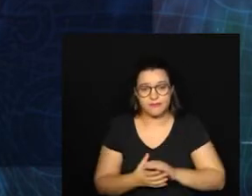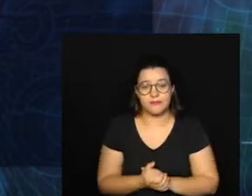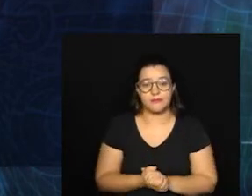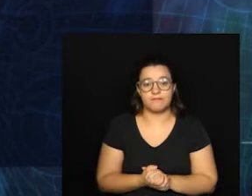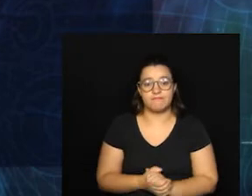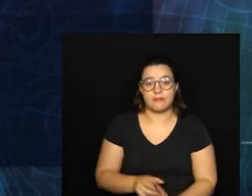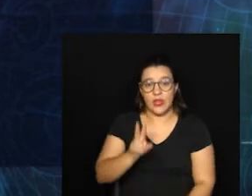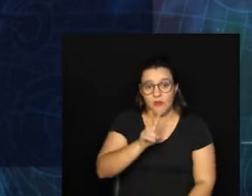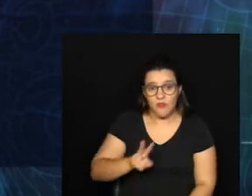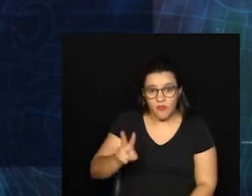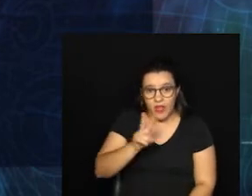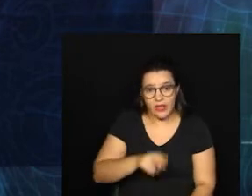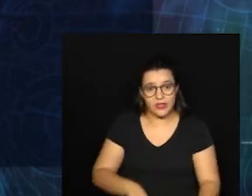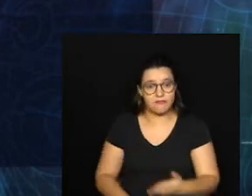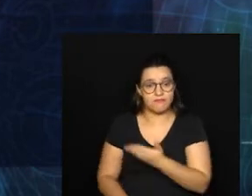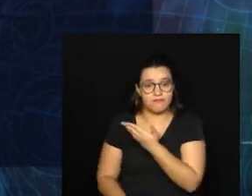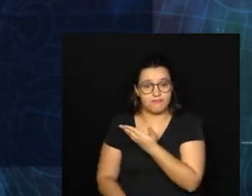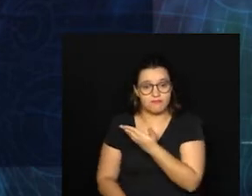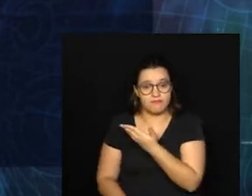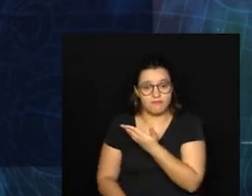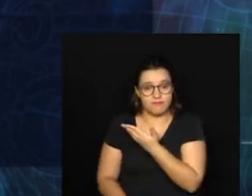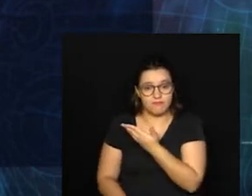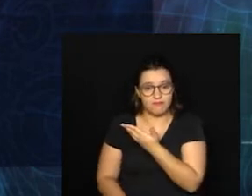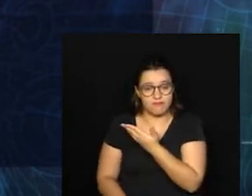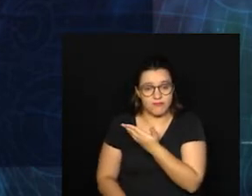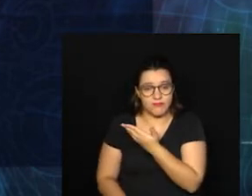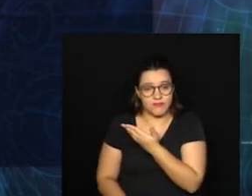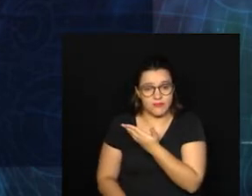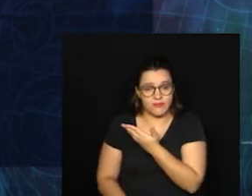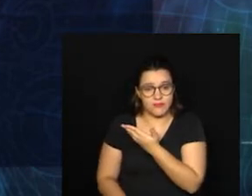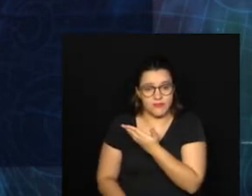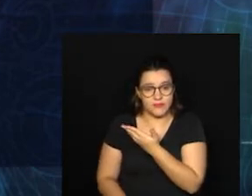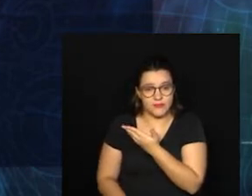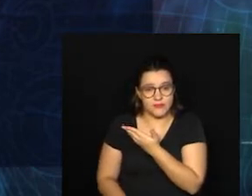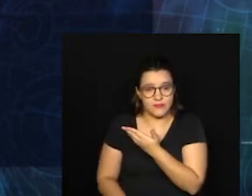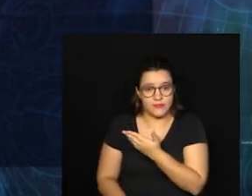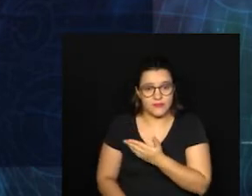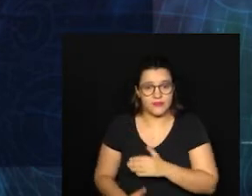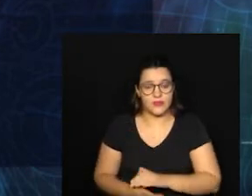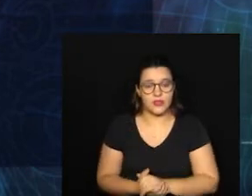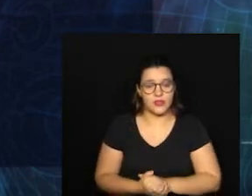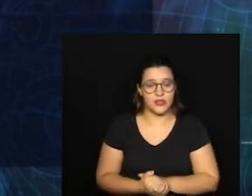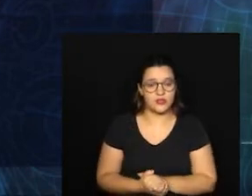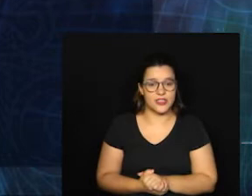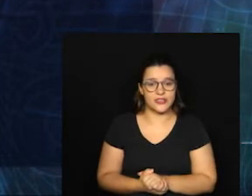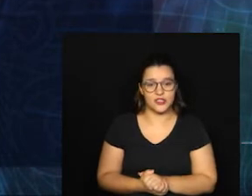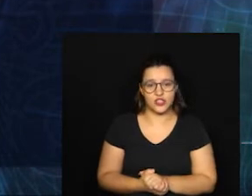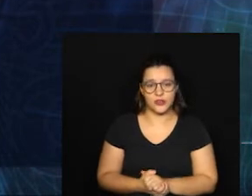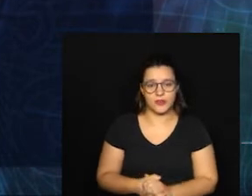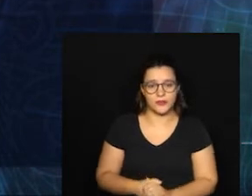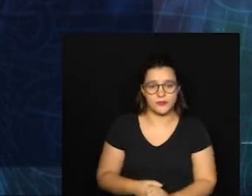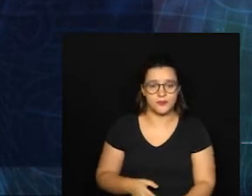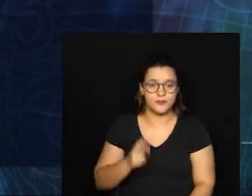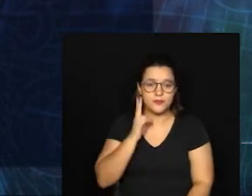3.557, Valinhos 3.072, depois a gente cai lá para casas dos mil. Olha, nós temos em